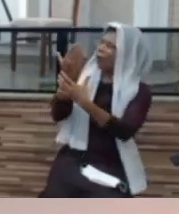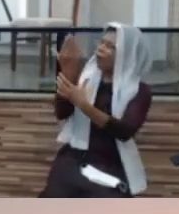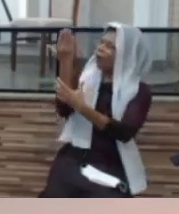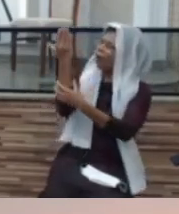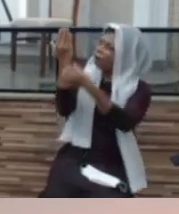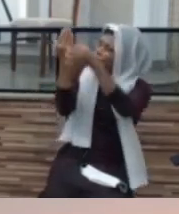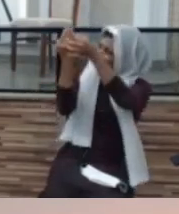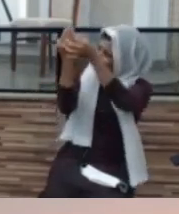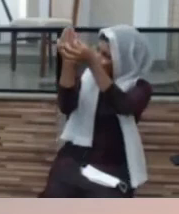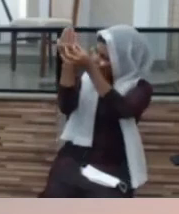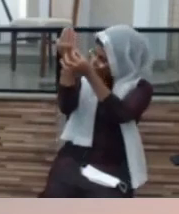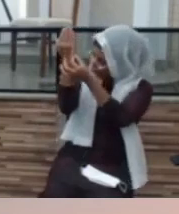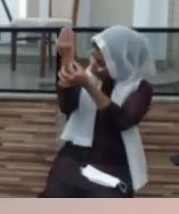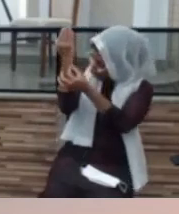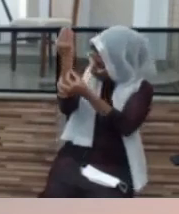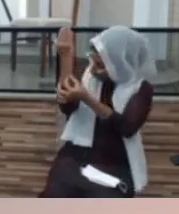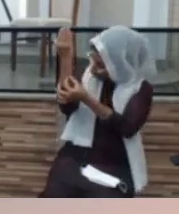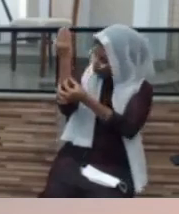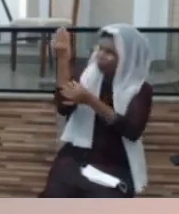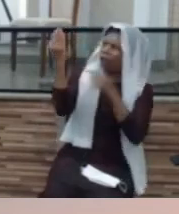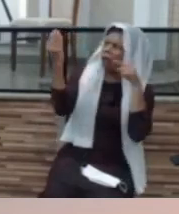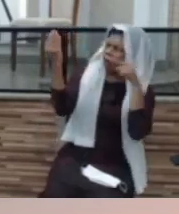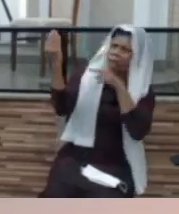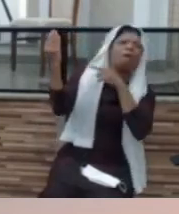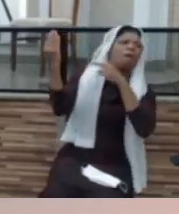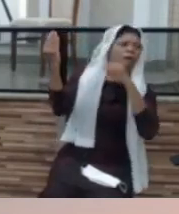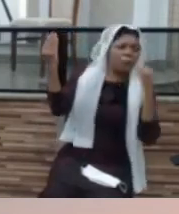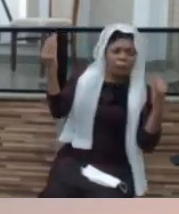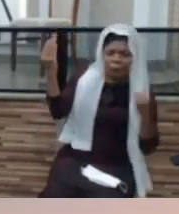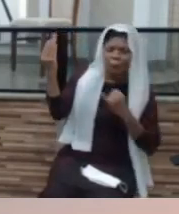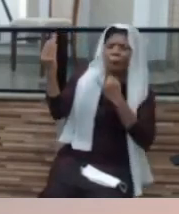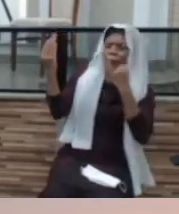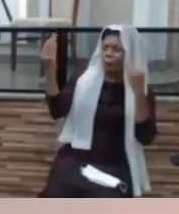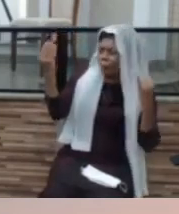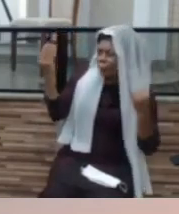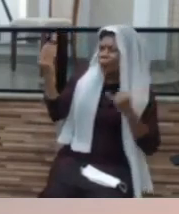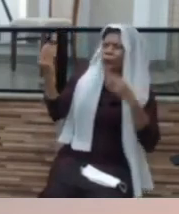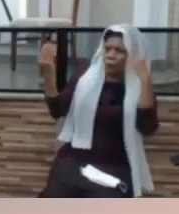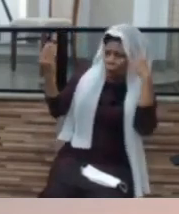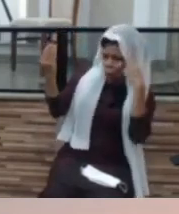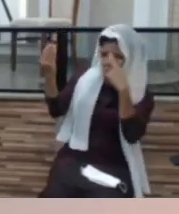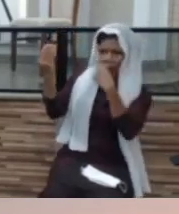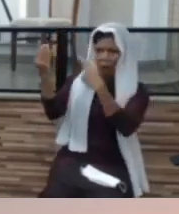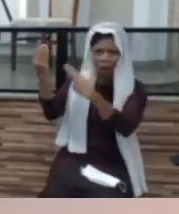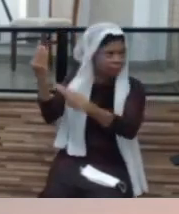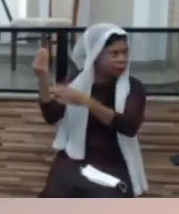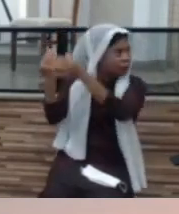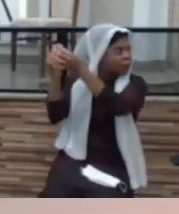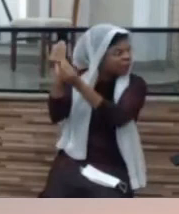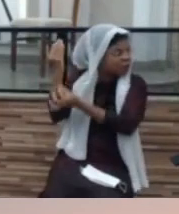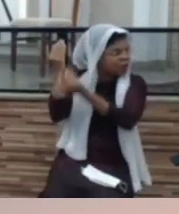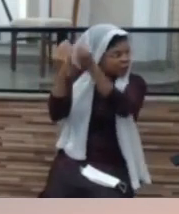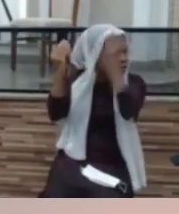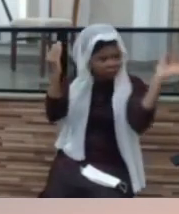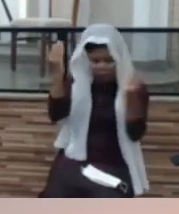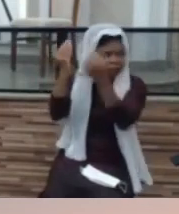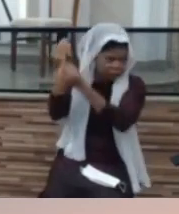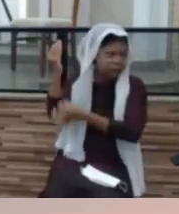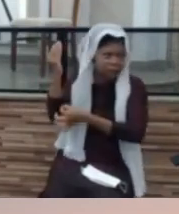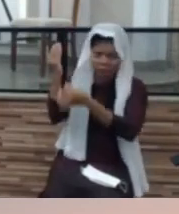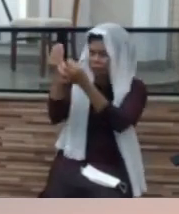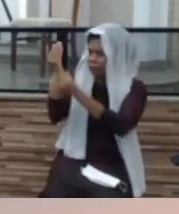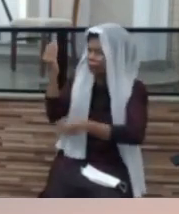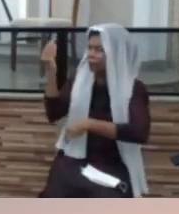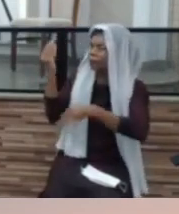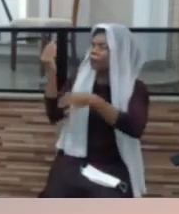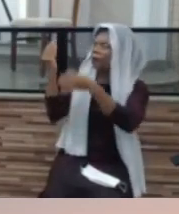em Israel ela sempre foi muito respeitada. Ela tem uma simbolização, porque, irmão,